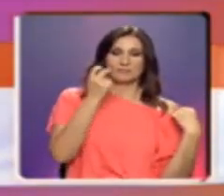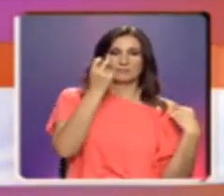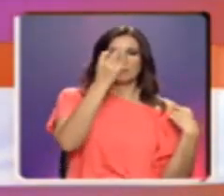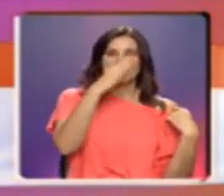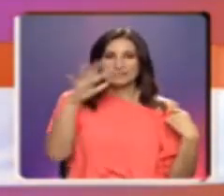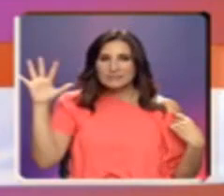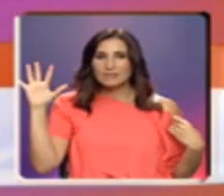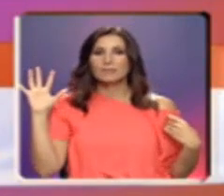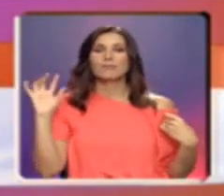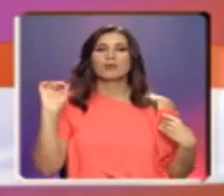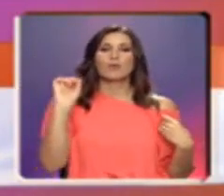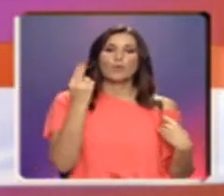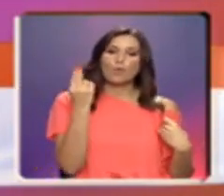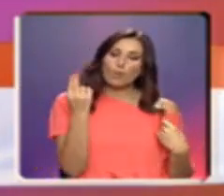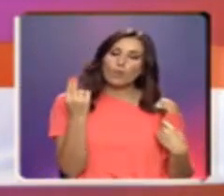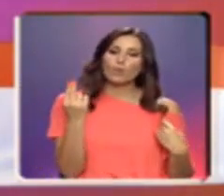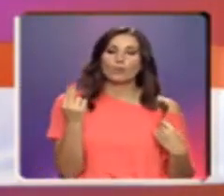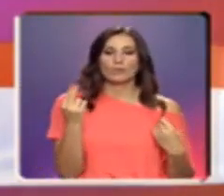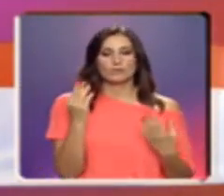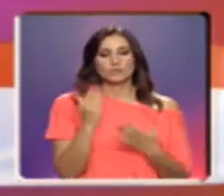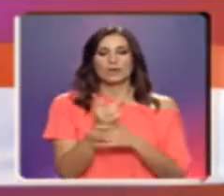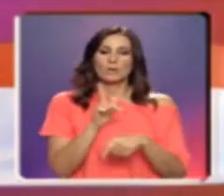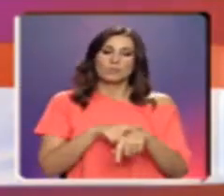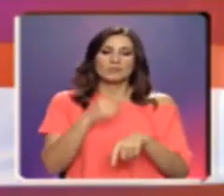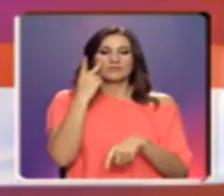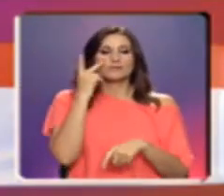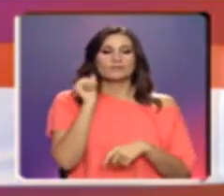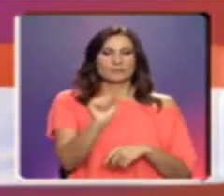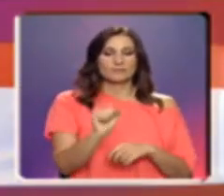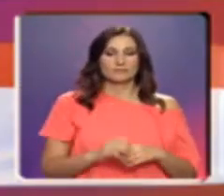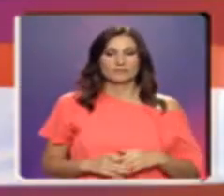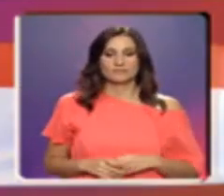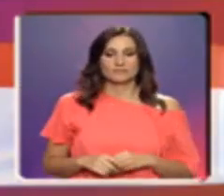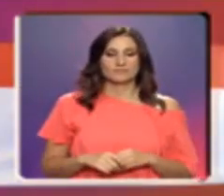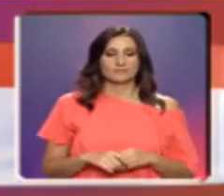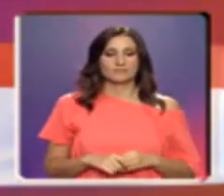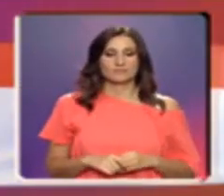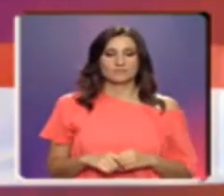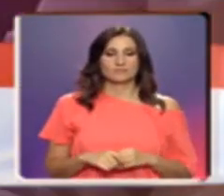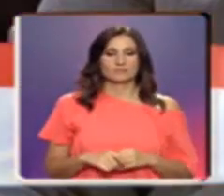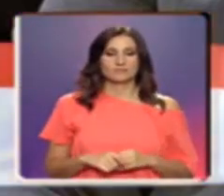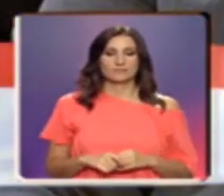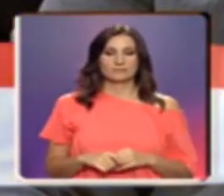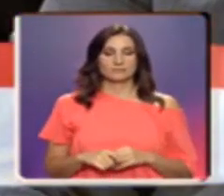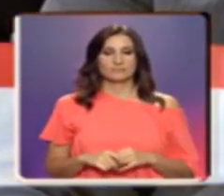inteira, ou é apenas aqui um momento da sua vida?